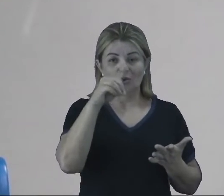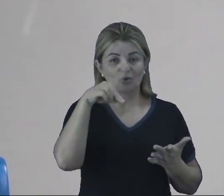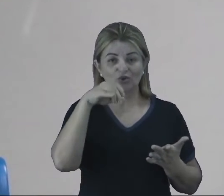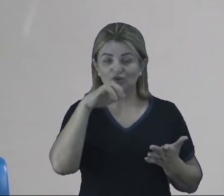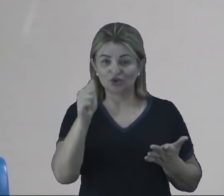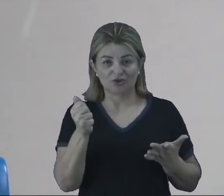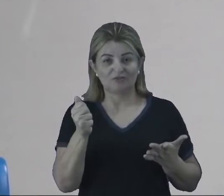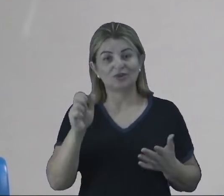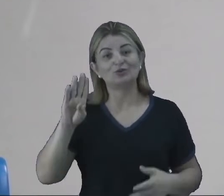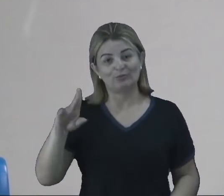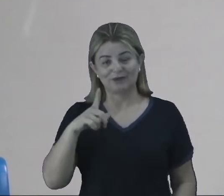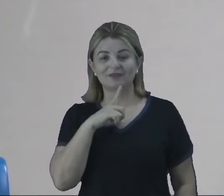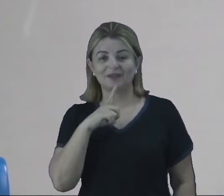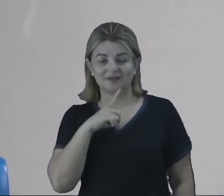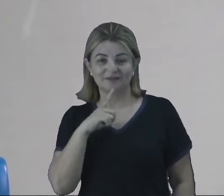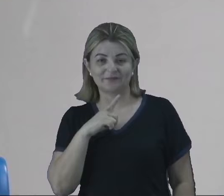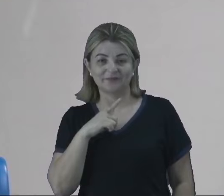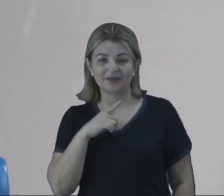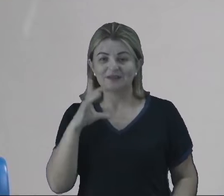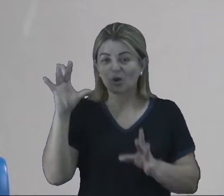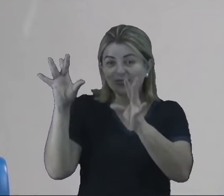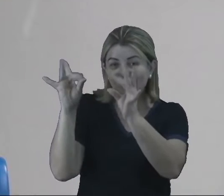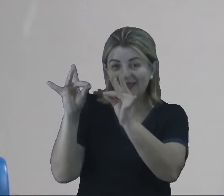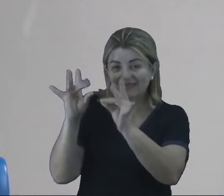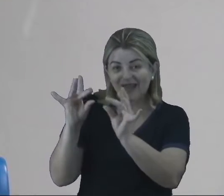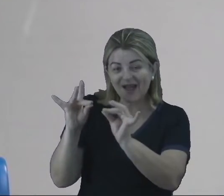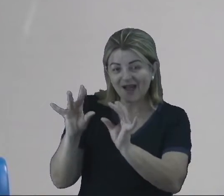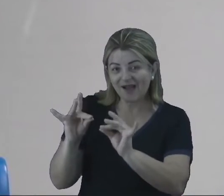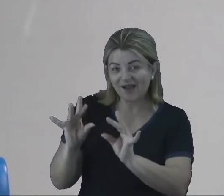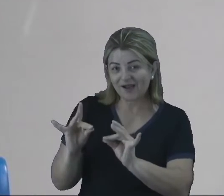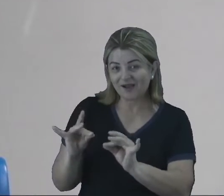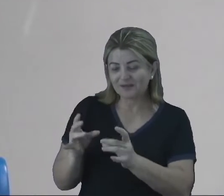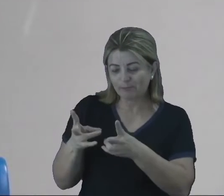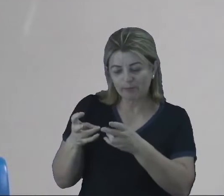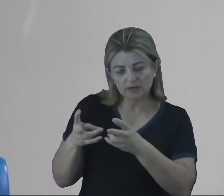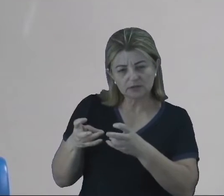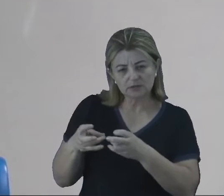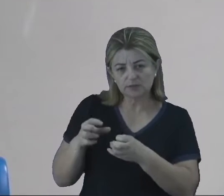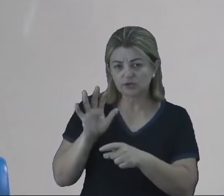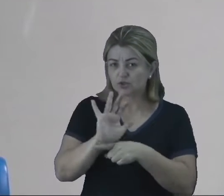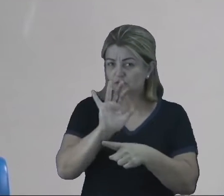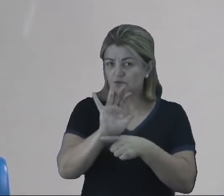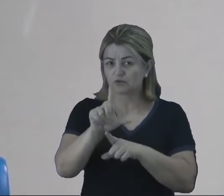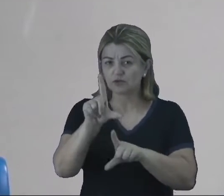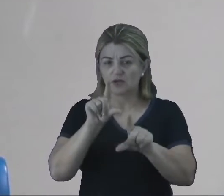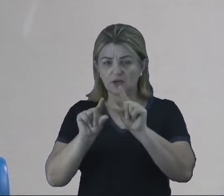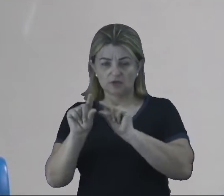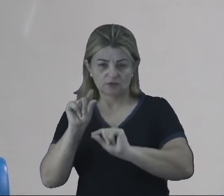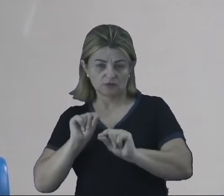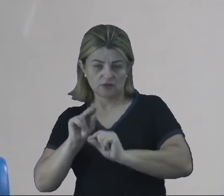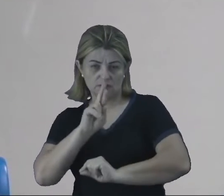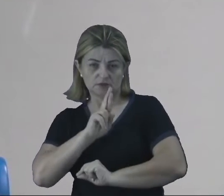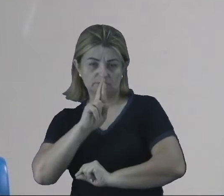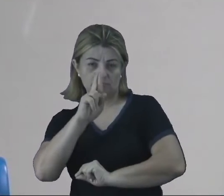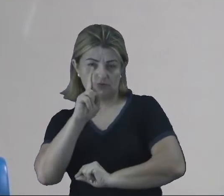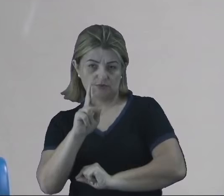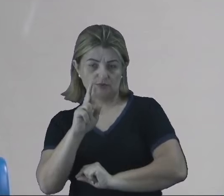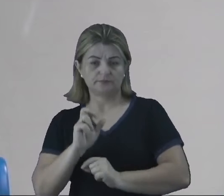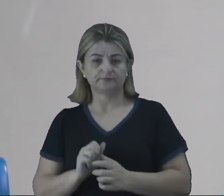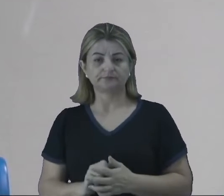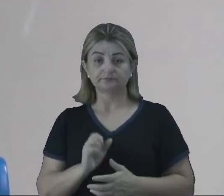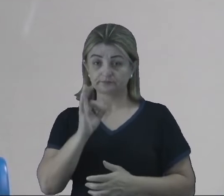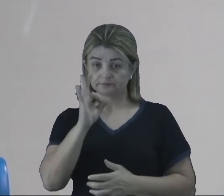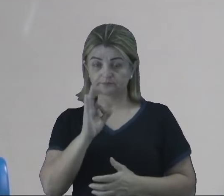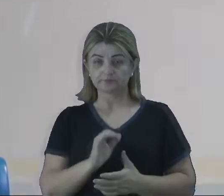fala minha terra tem palmares, onde gorjeia o mar por onde chegavam os escravos, né?